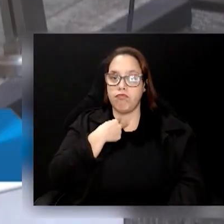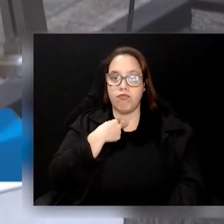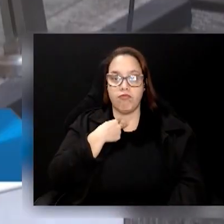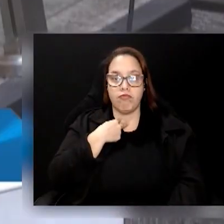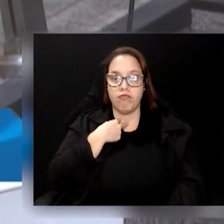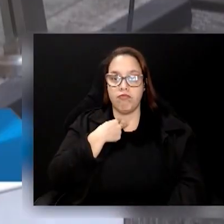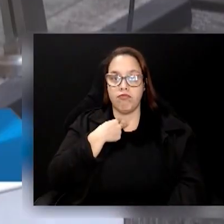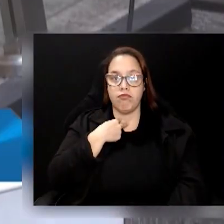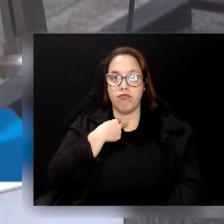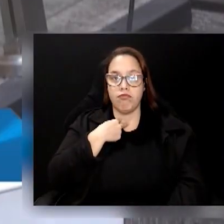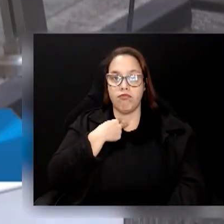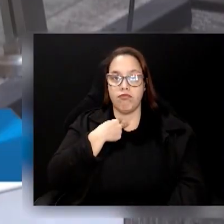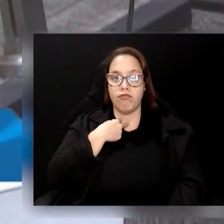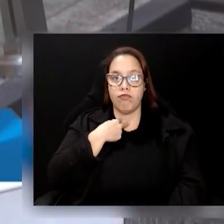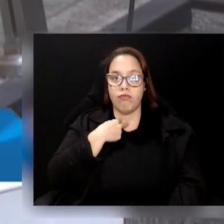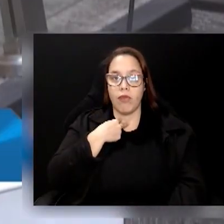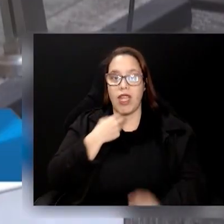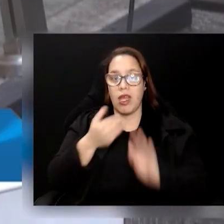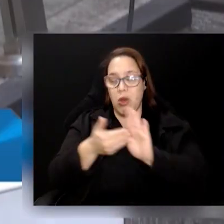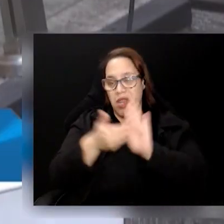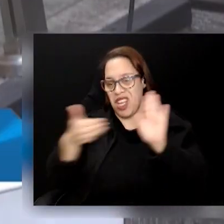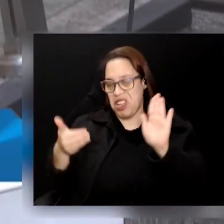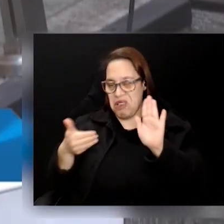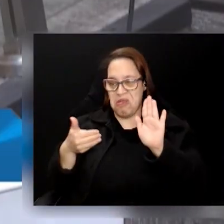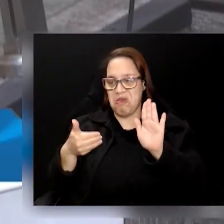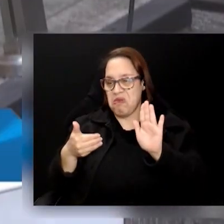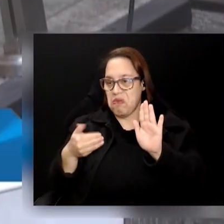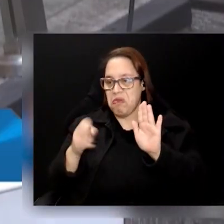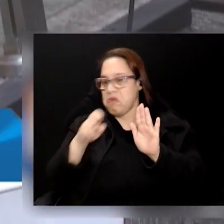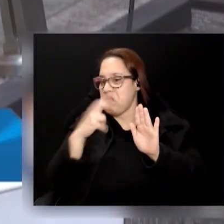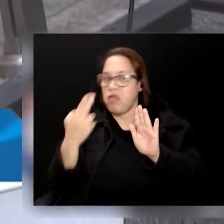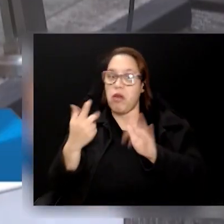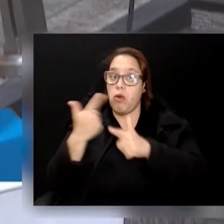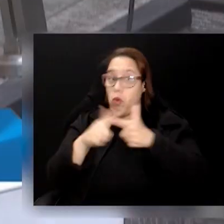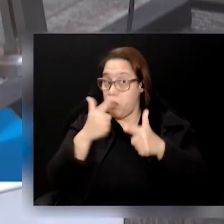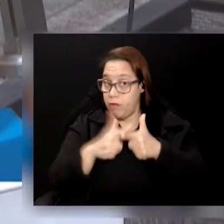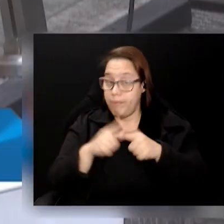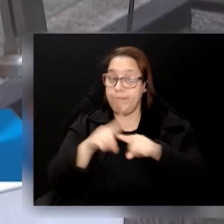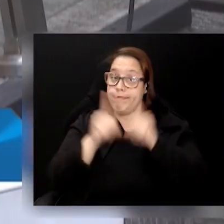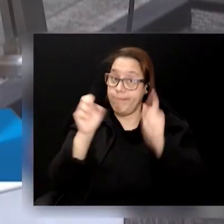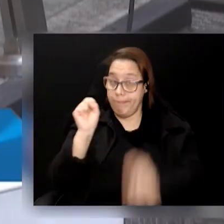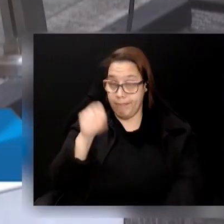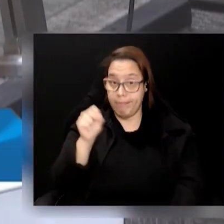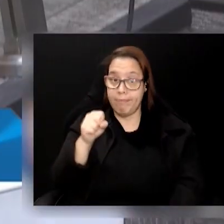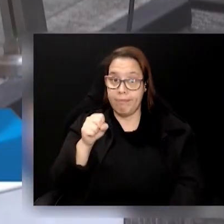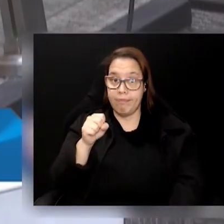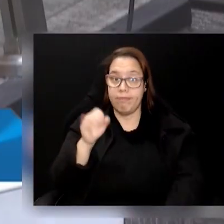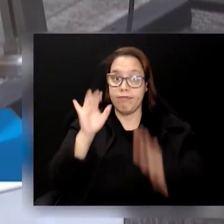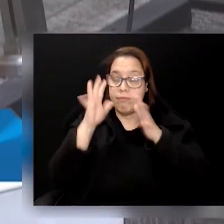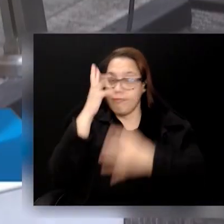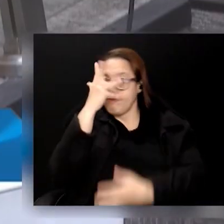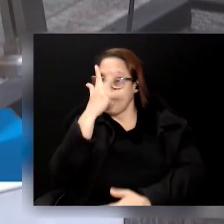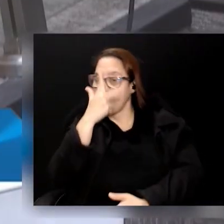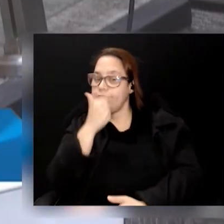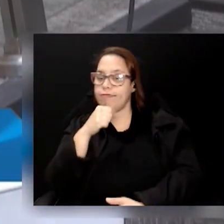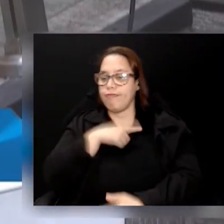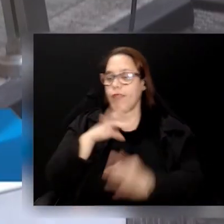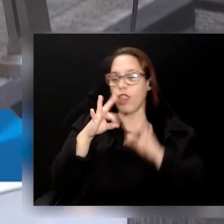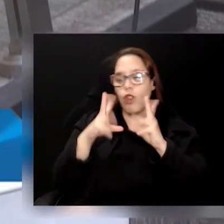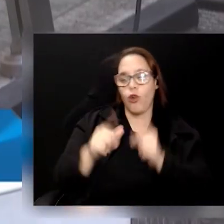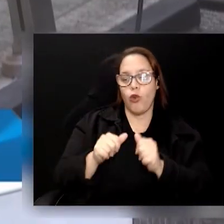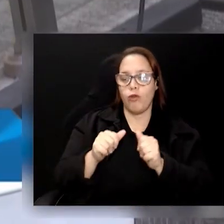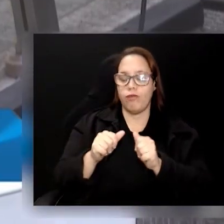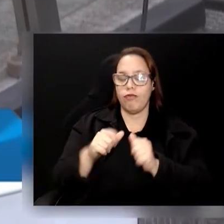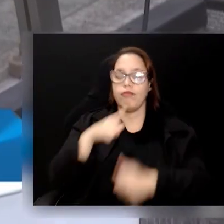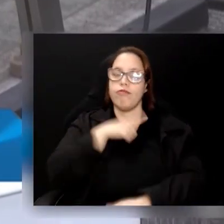uma exclusão ou como um problema, mas sim ver a beleza que há em tudo. Todo mundo tem uma